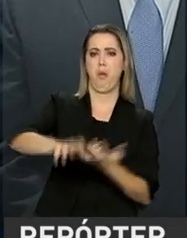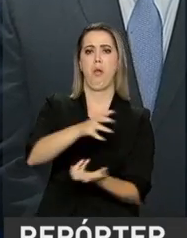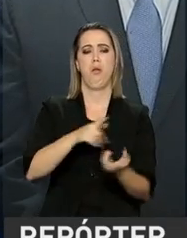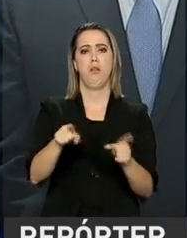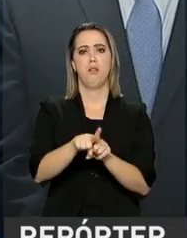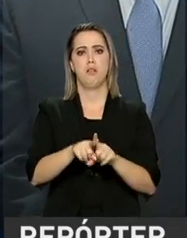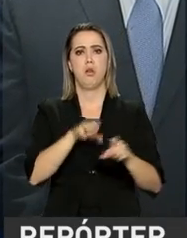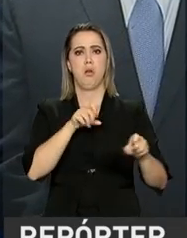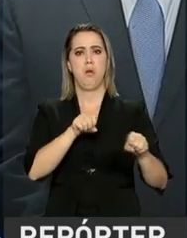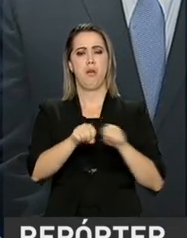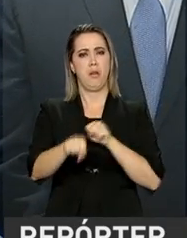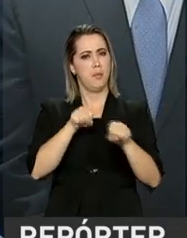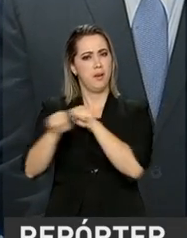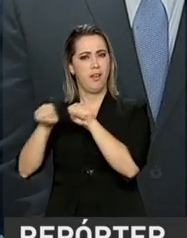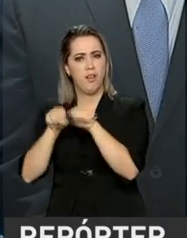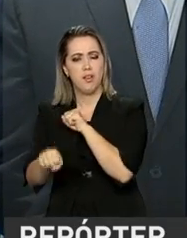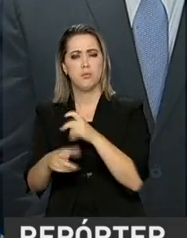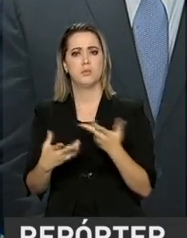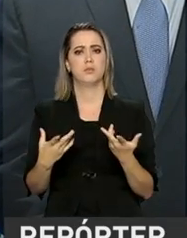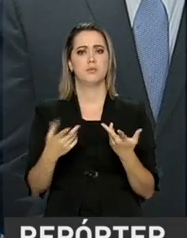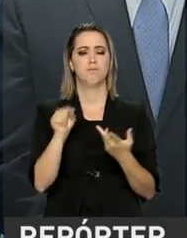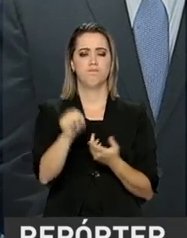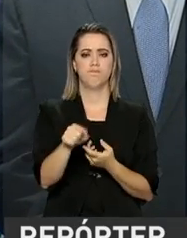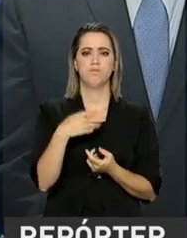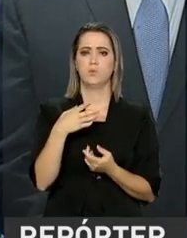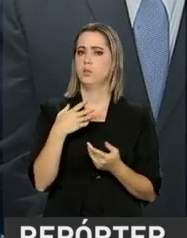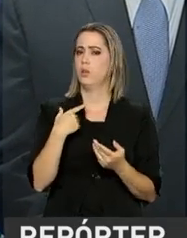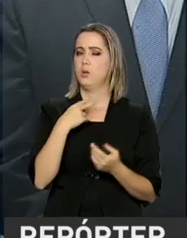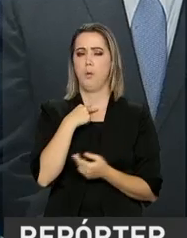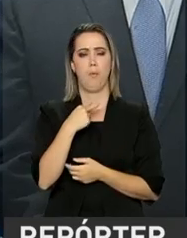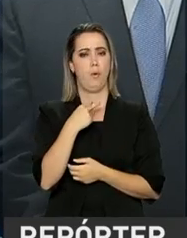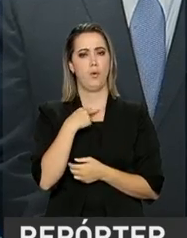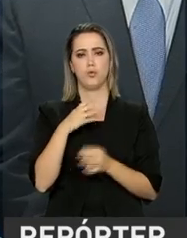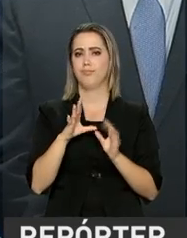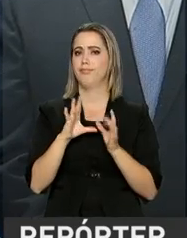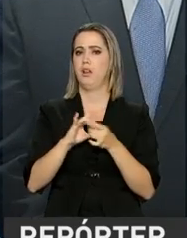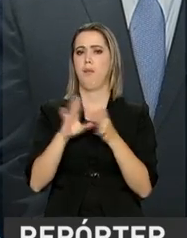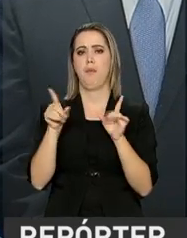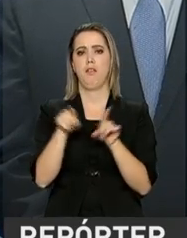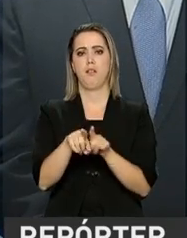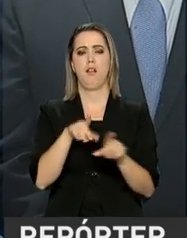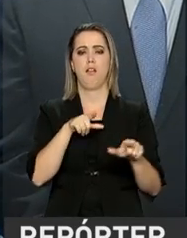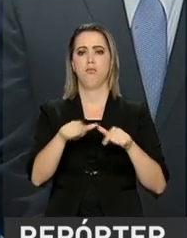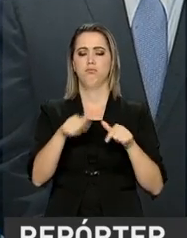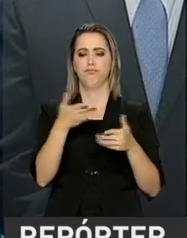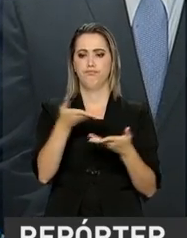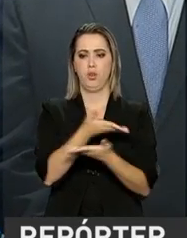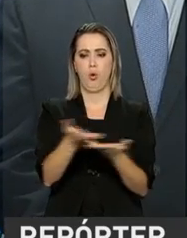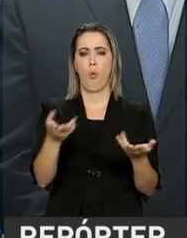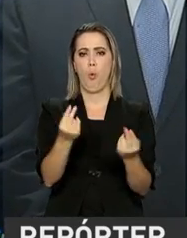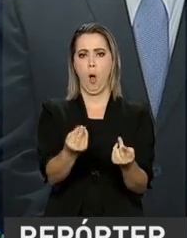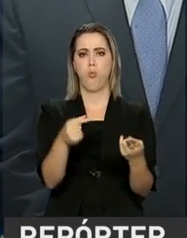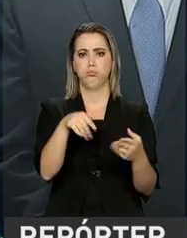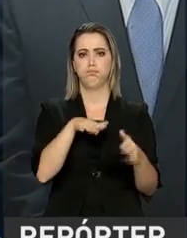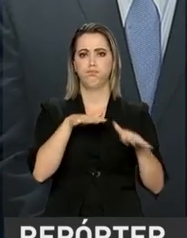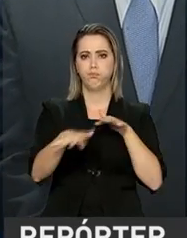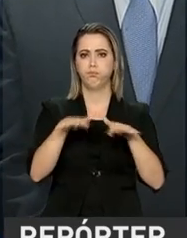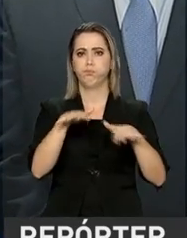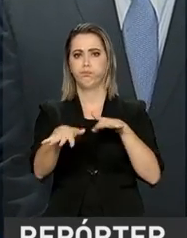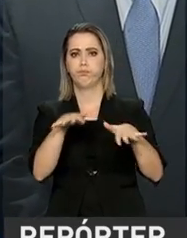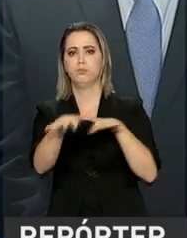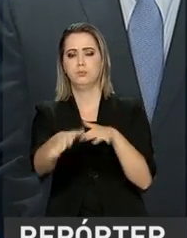o descontrole e que ele não permitirá que atos como esse venham